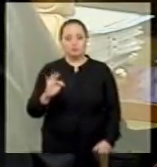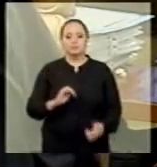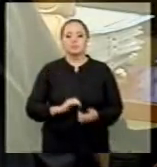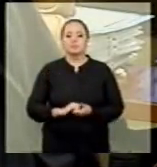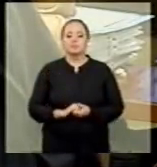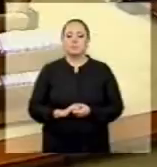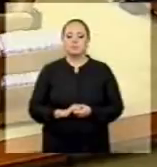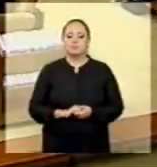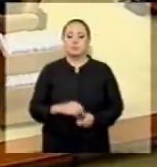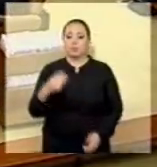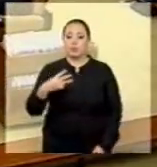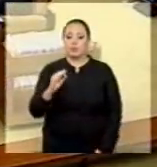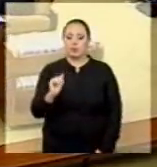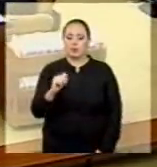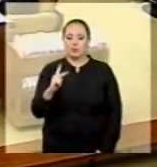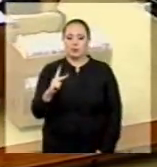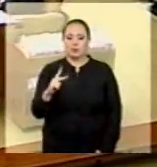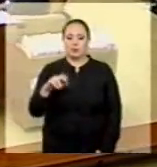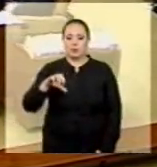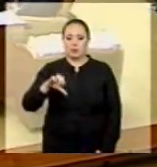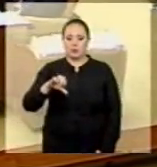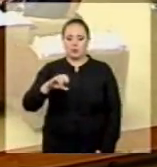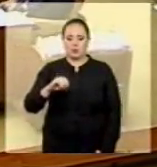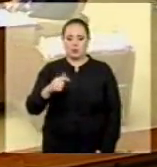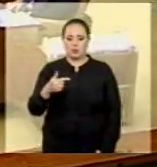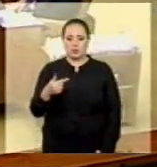Terceira ação penal, 907,